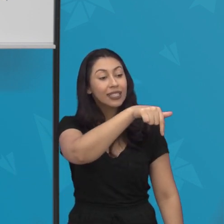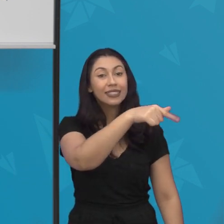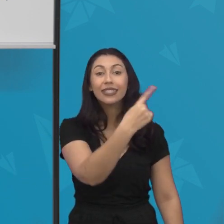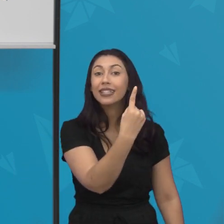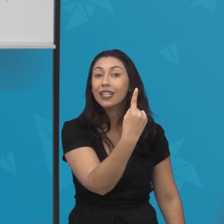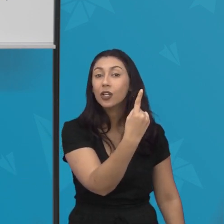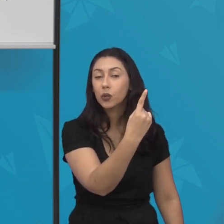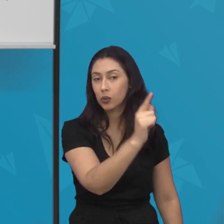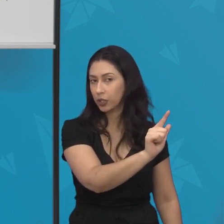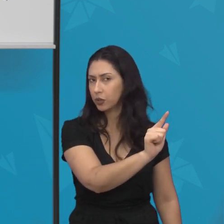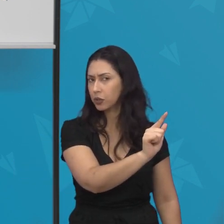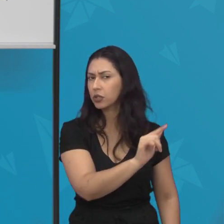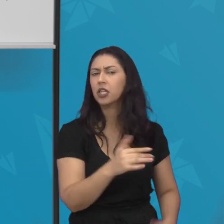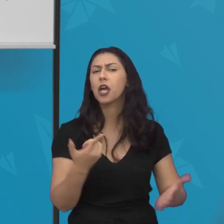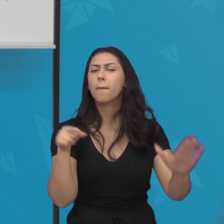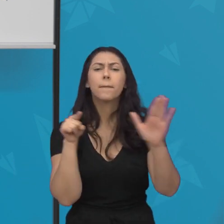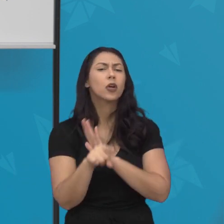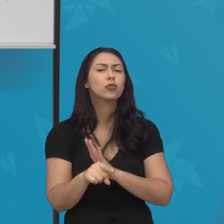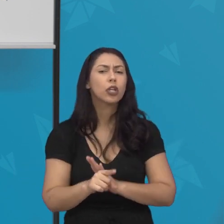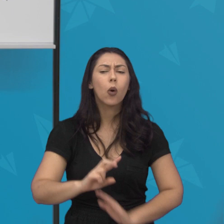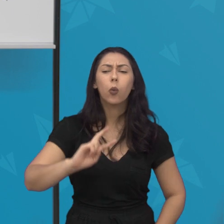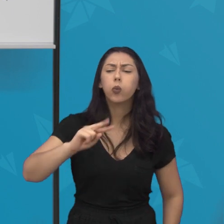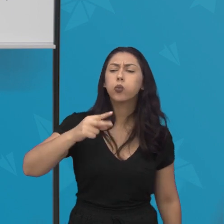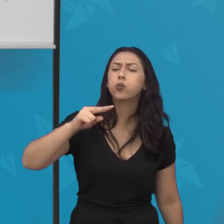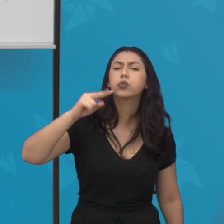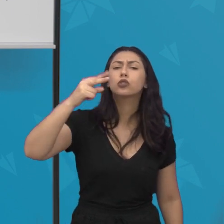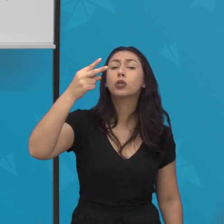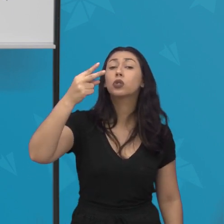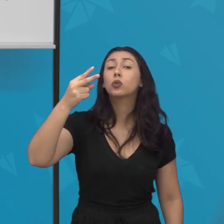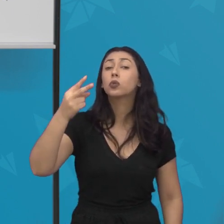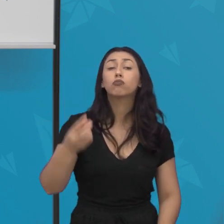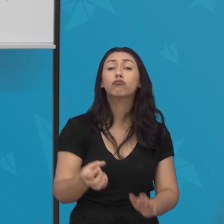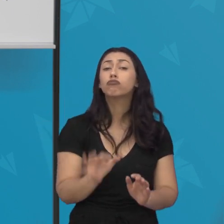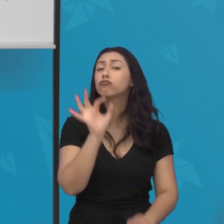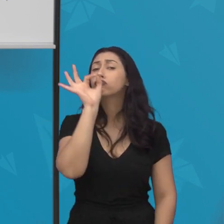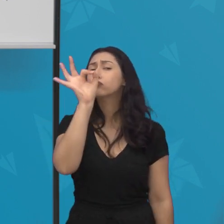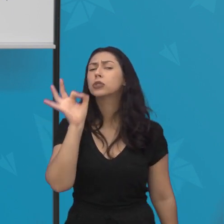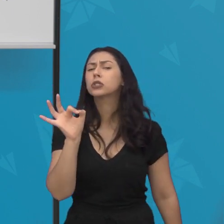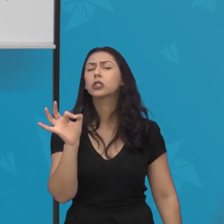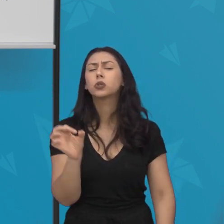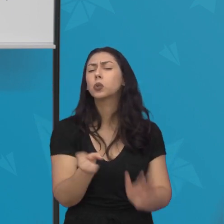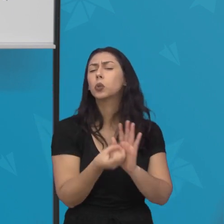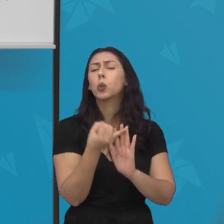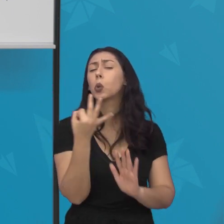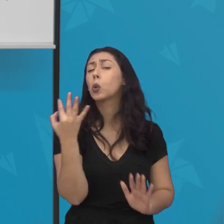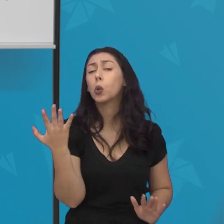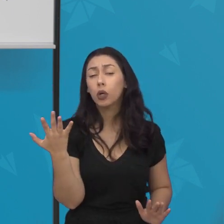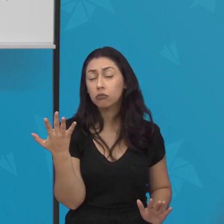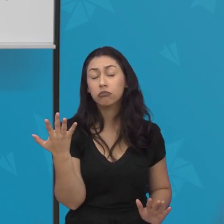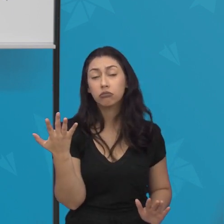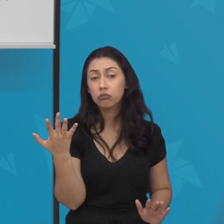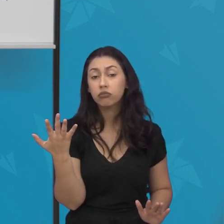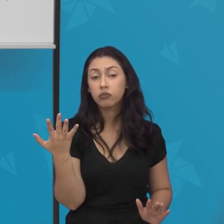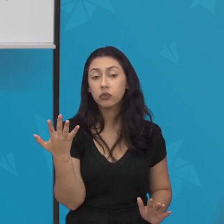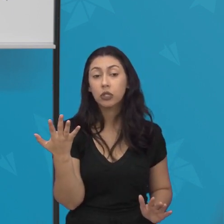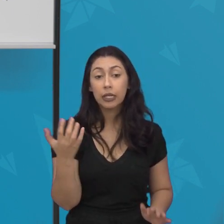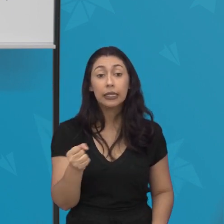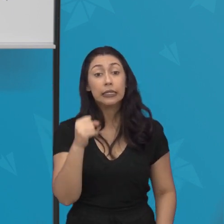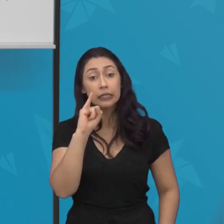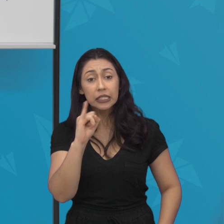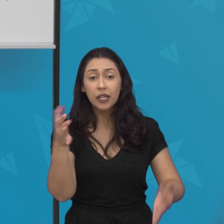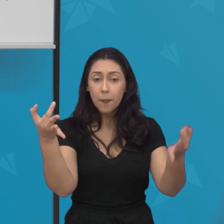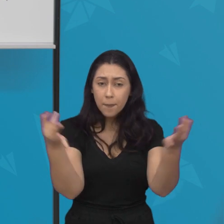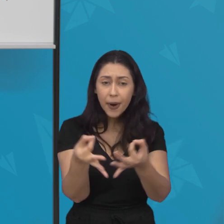saber quantos por cento são 5,71 litros perante essa reação, né? Então, se 6,72 é a totalidade que ela